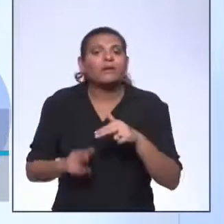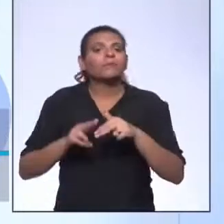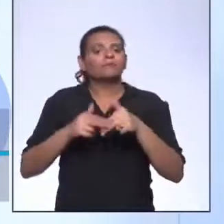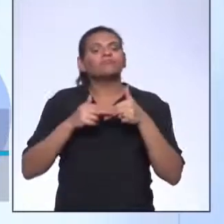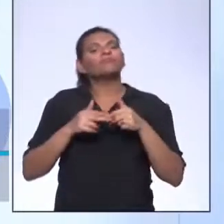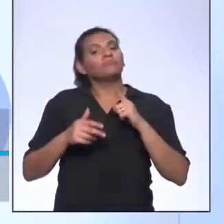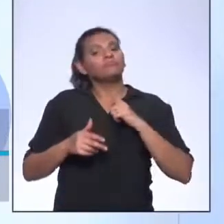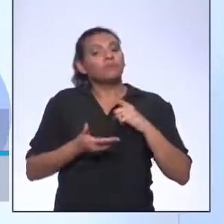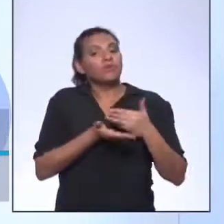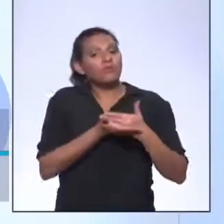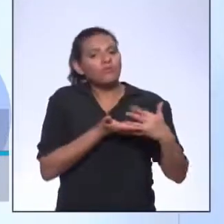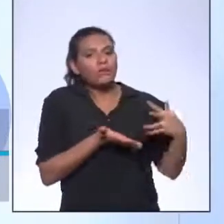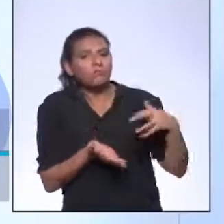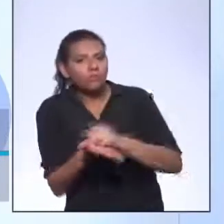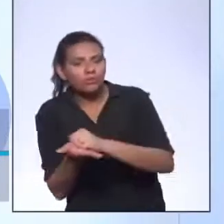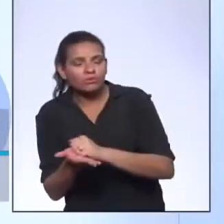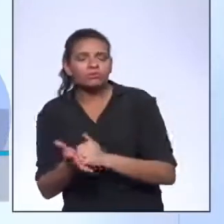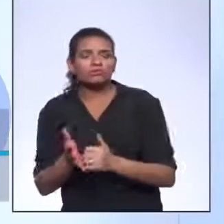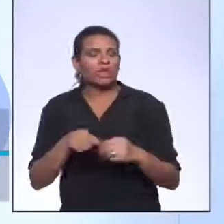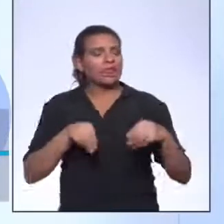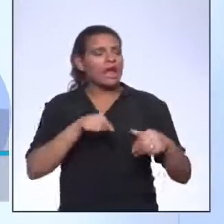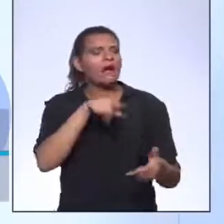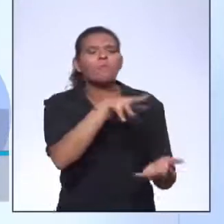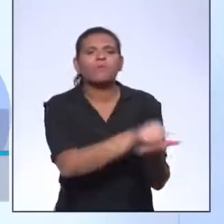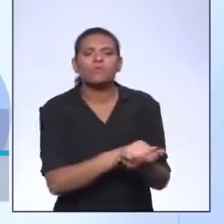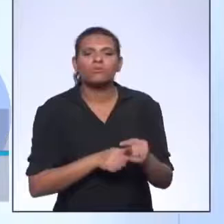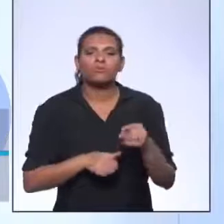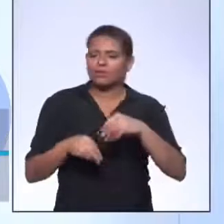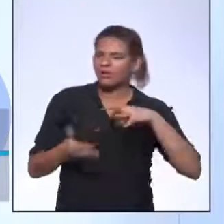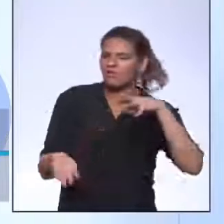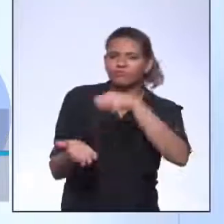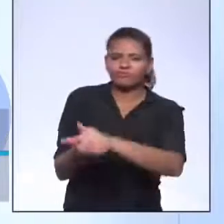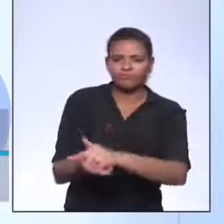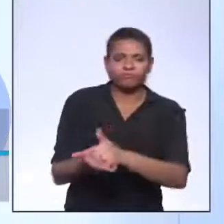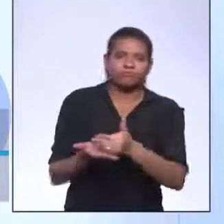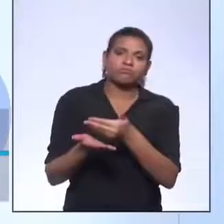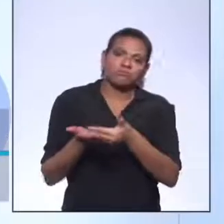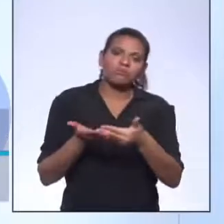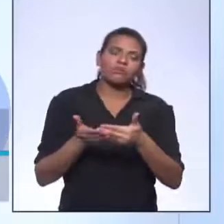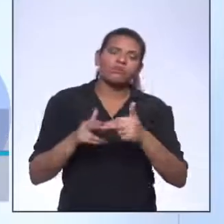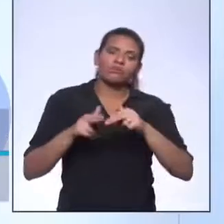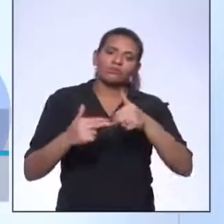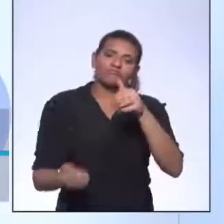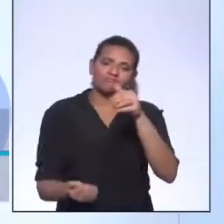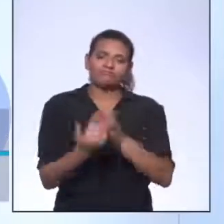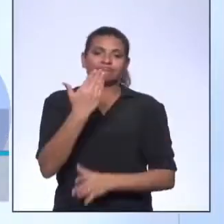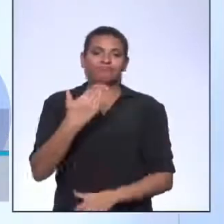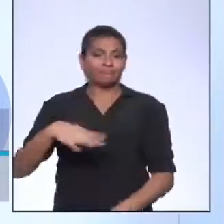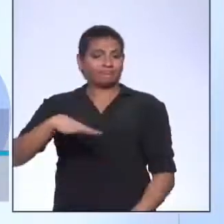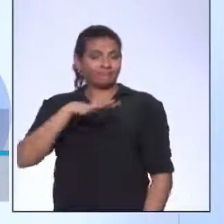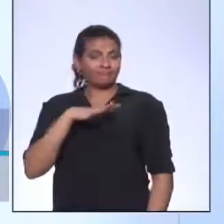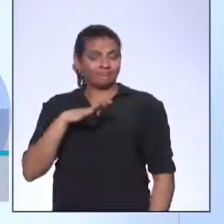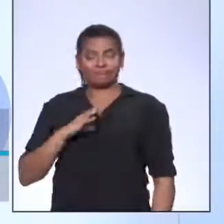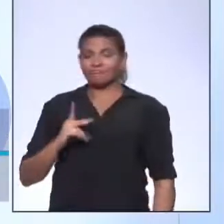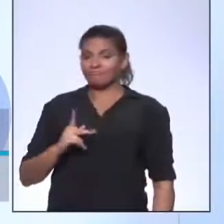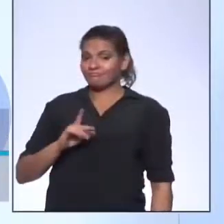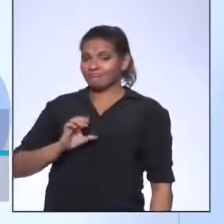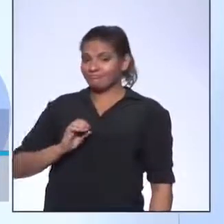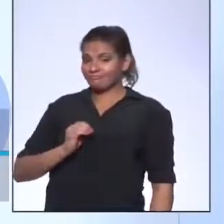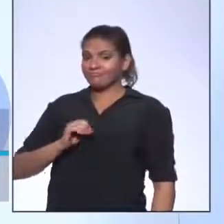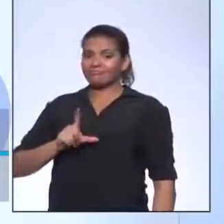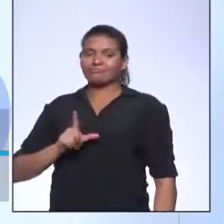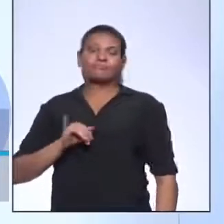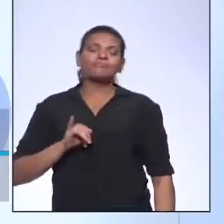ali pelas tribos e começamos a formação das polis. Por isso que lá na